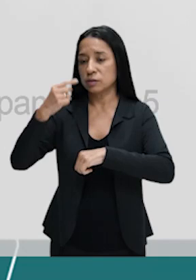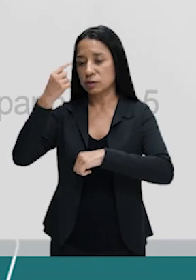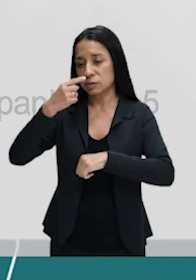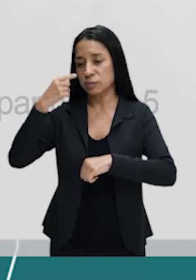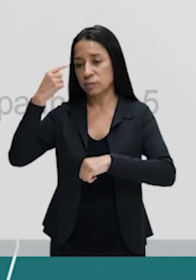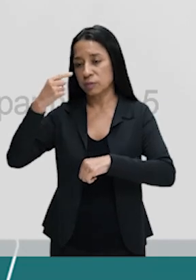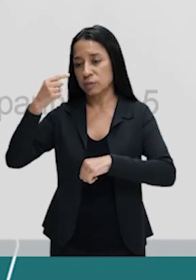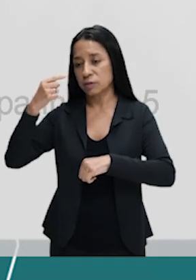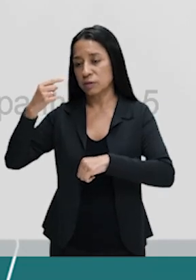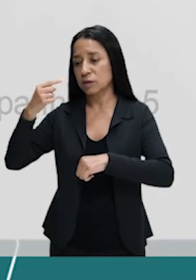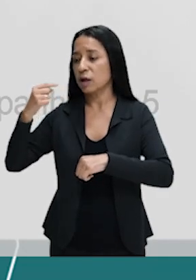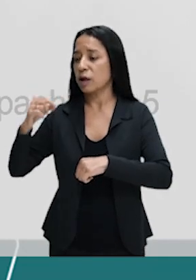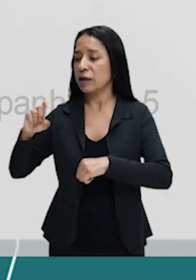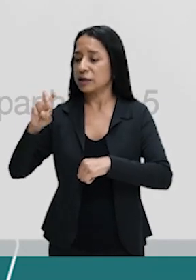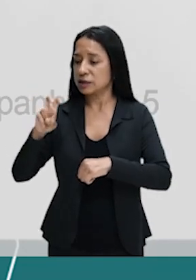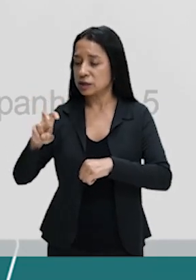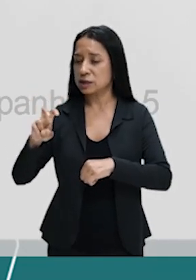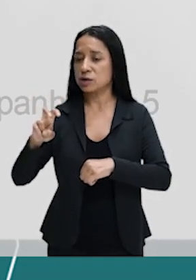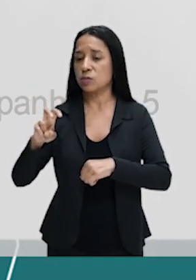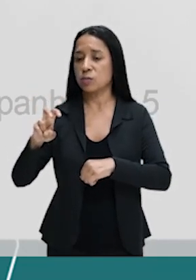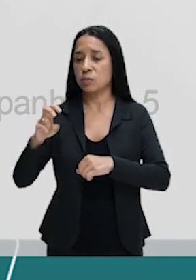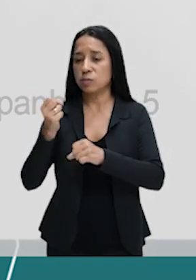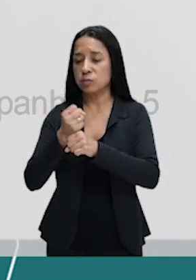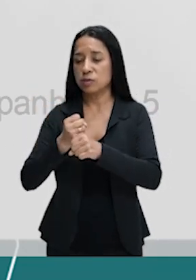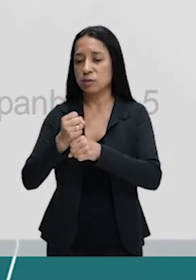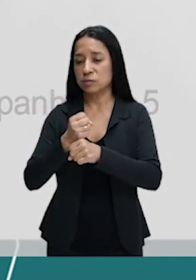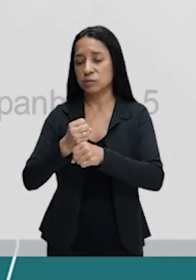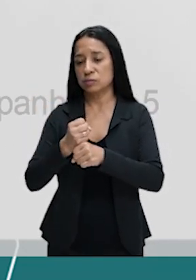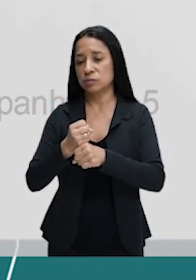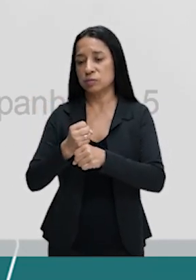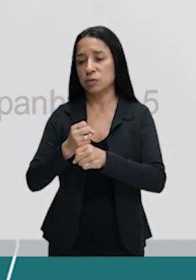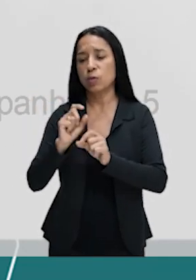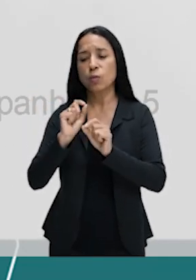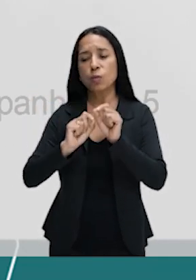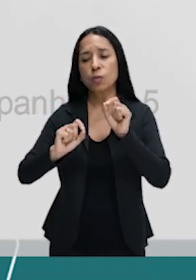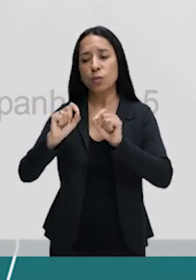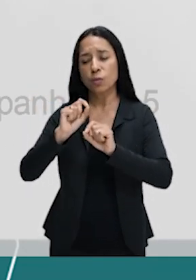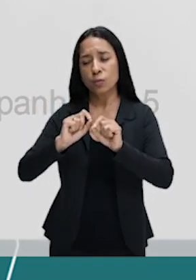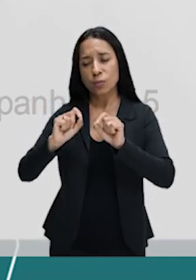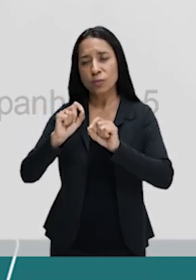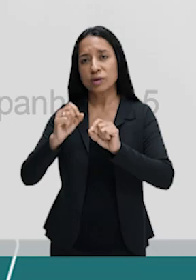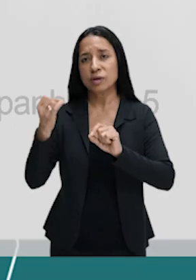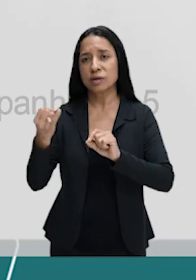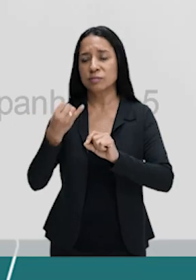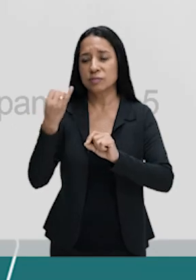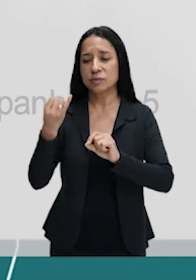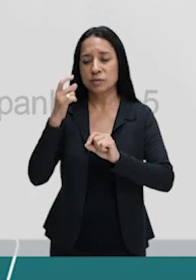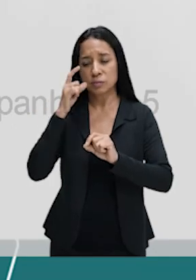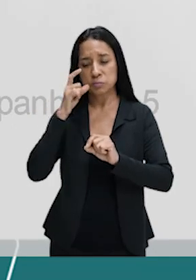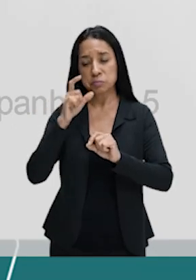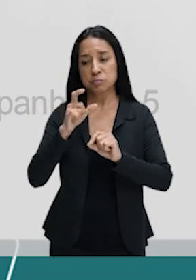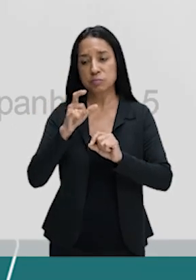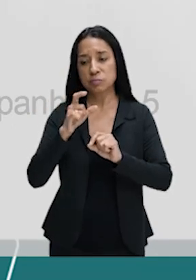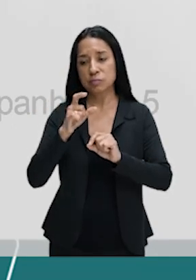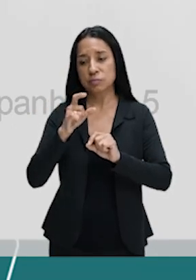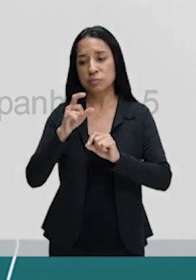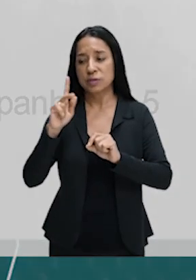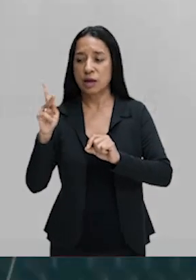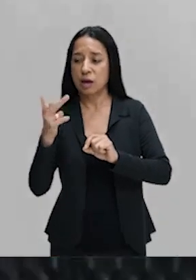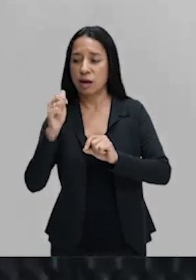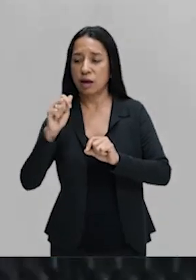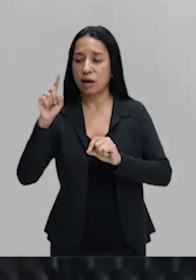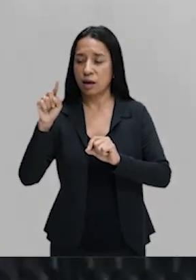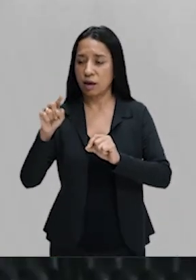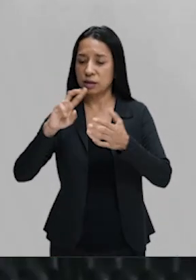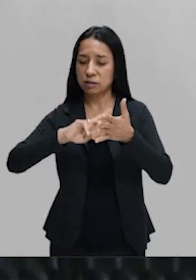anos. Olha só que interessante. Vivemos na Espanha há 5 anos. Eu coloco esse há